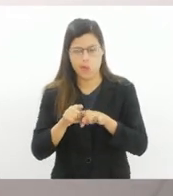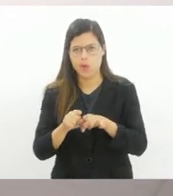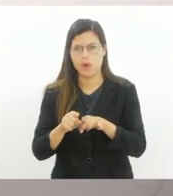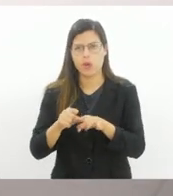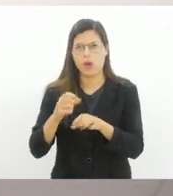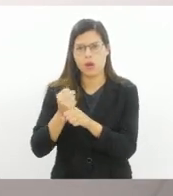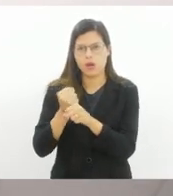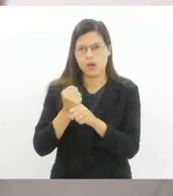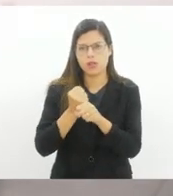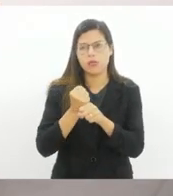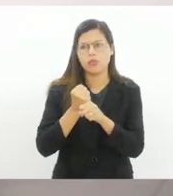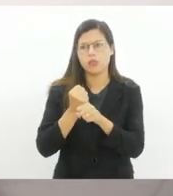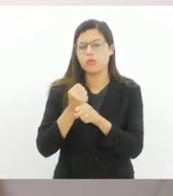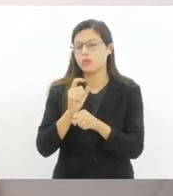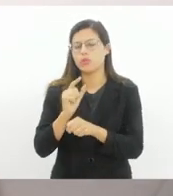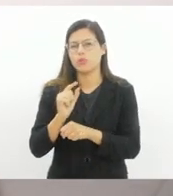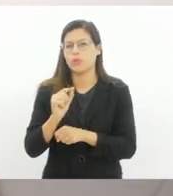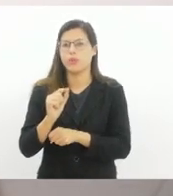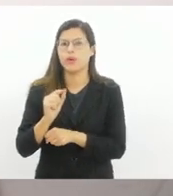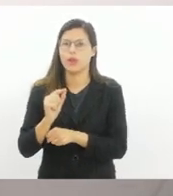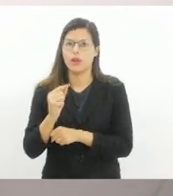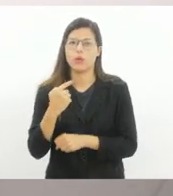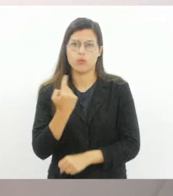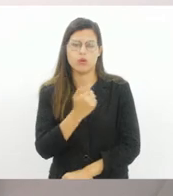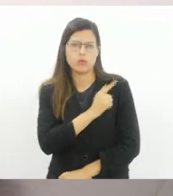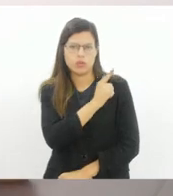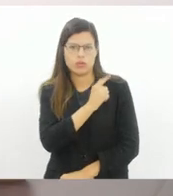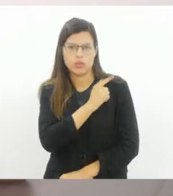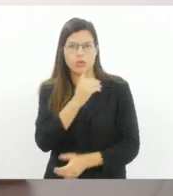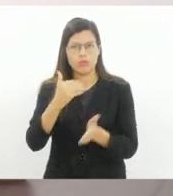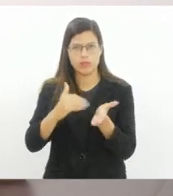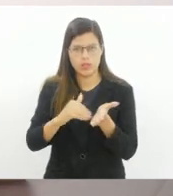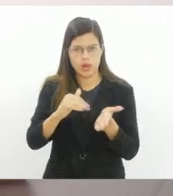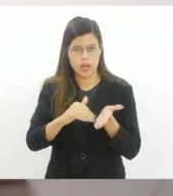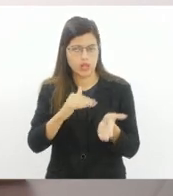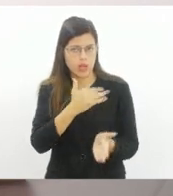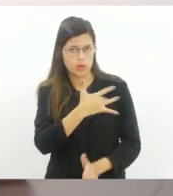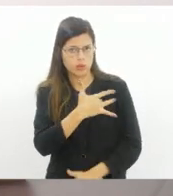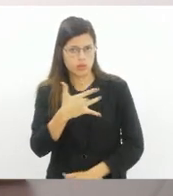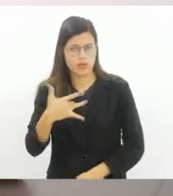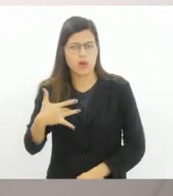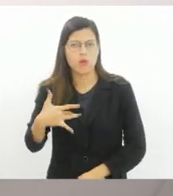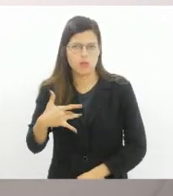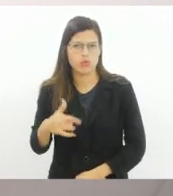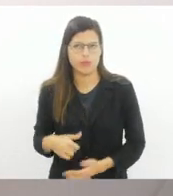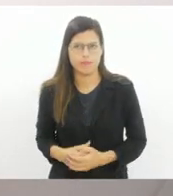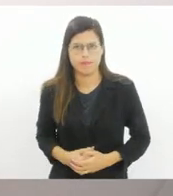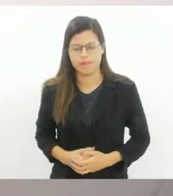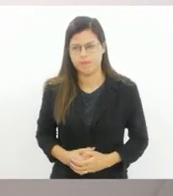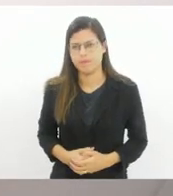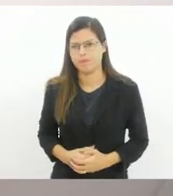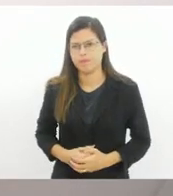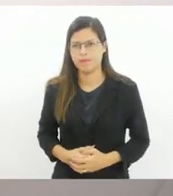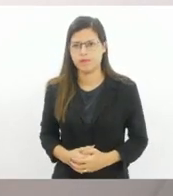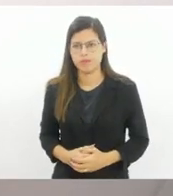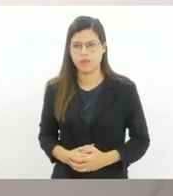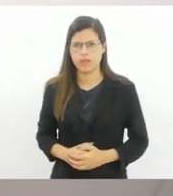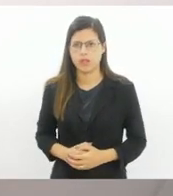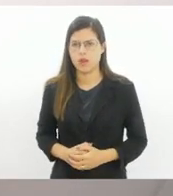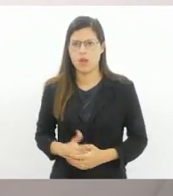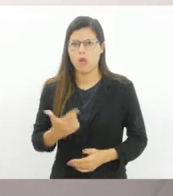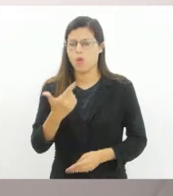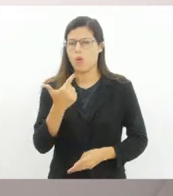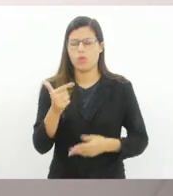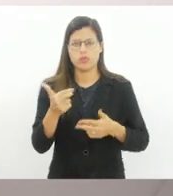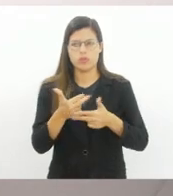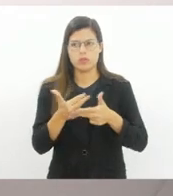desde 2013, com os nossos gestores, com os secretários de saúde que têm passado na pasta. Tá? É, outra